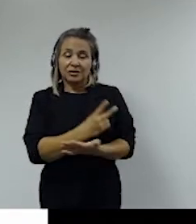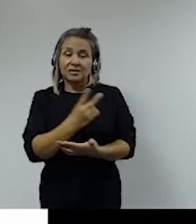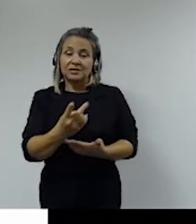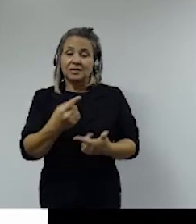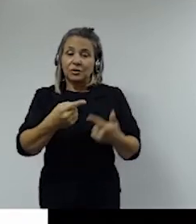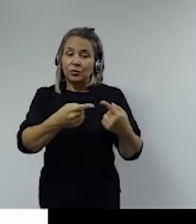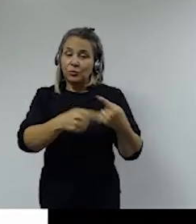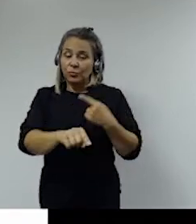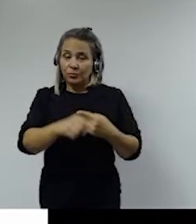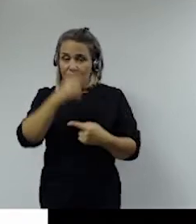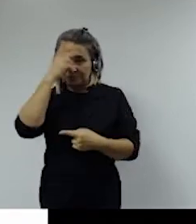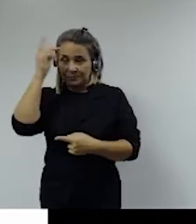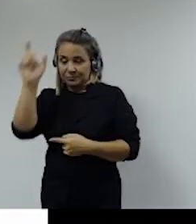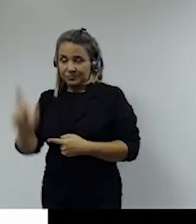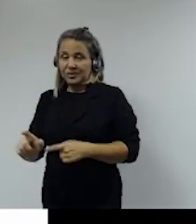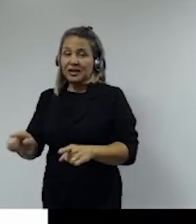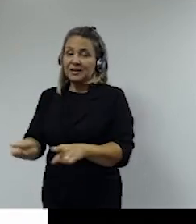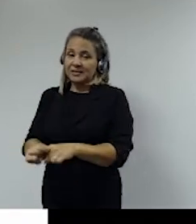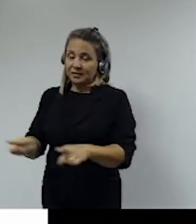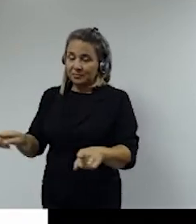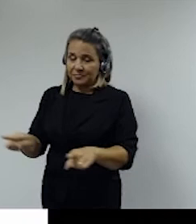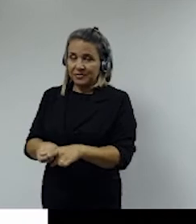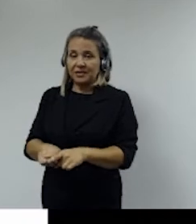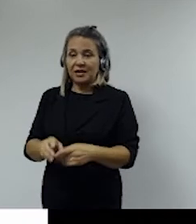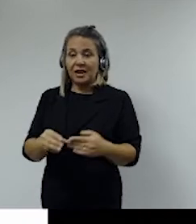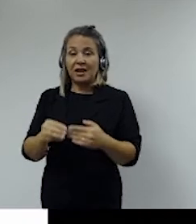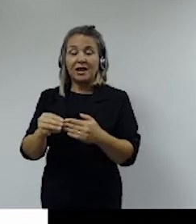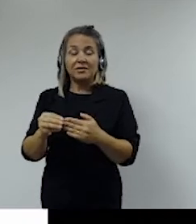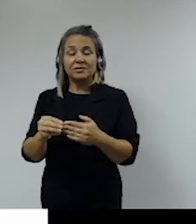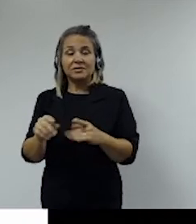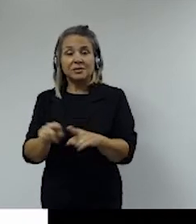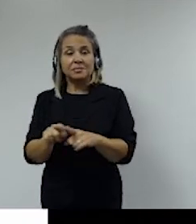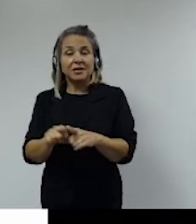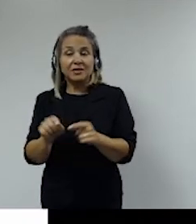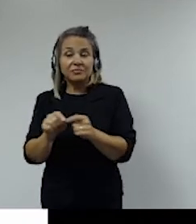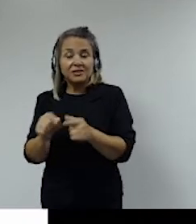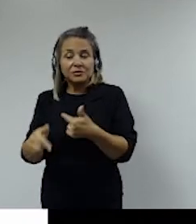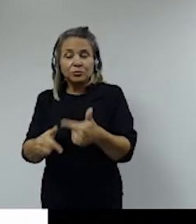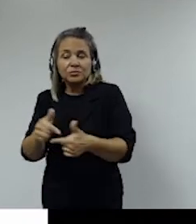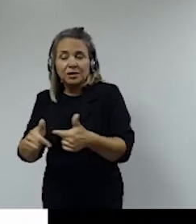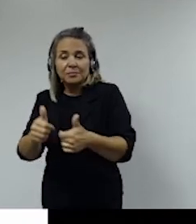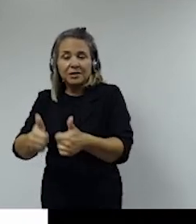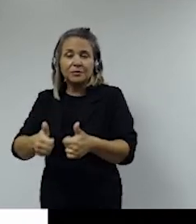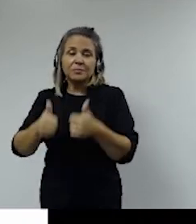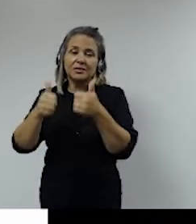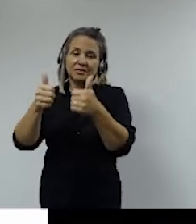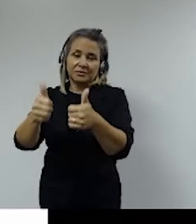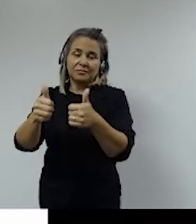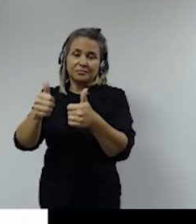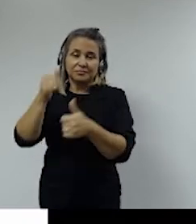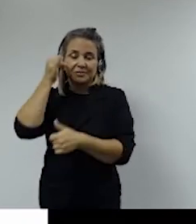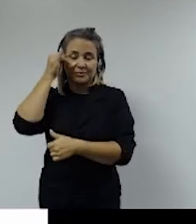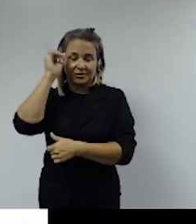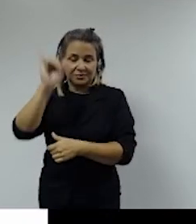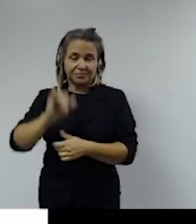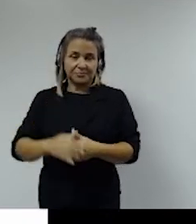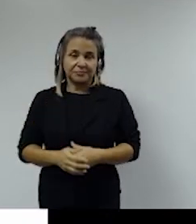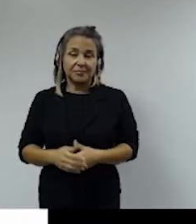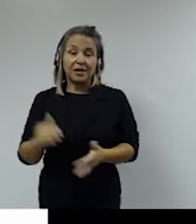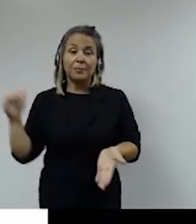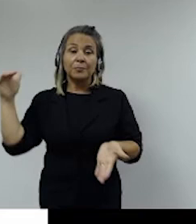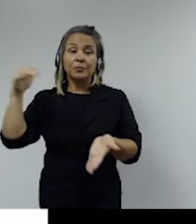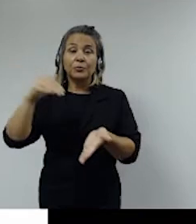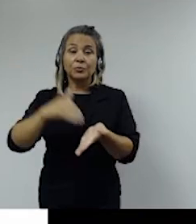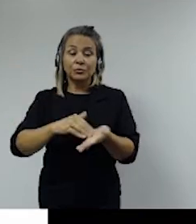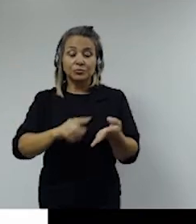violação individual, mas vai mais e leva você a uma atuação mais sistêmica e estratégica. E, por